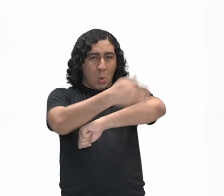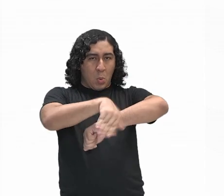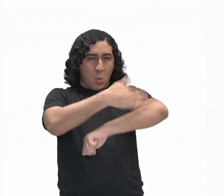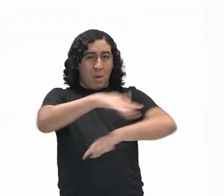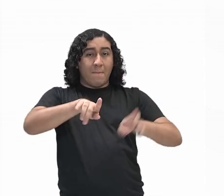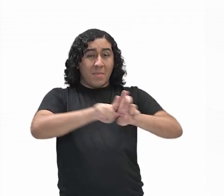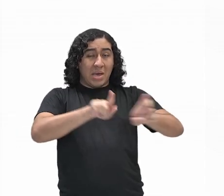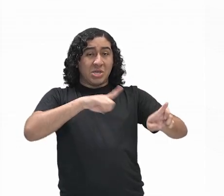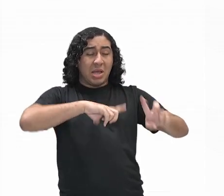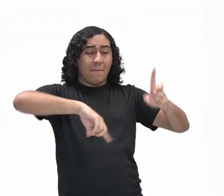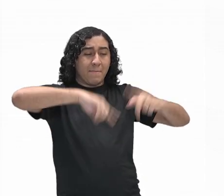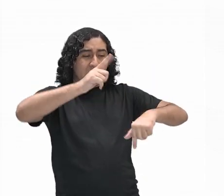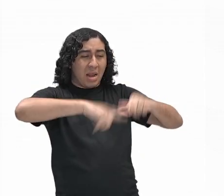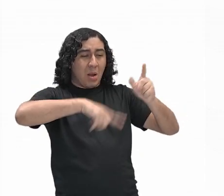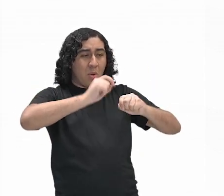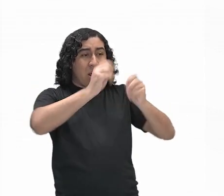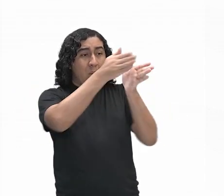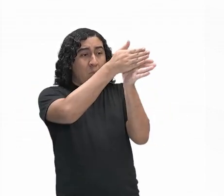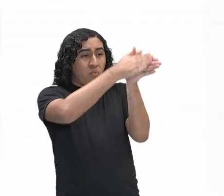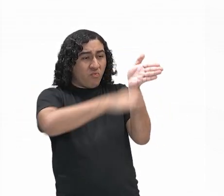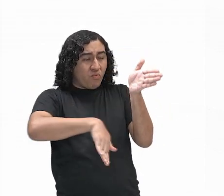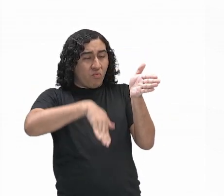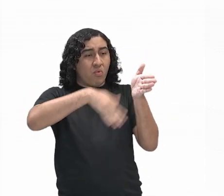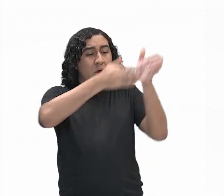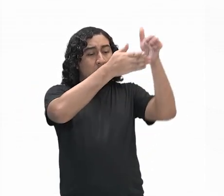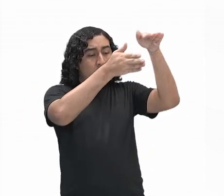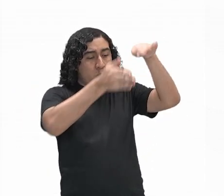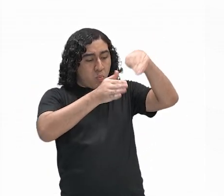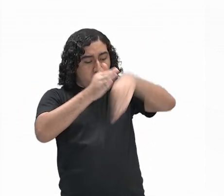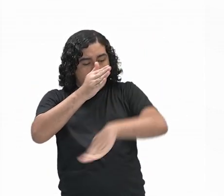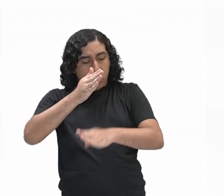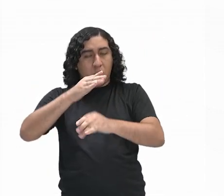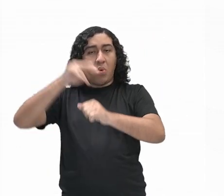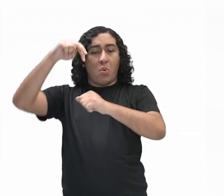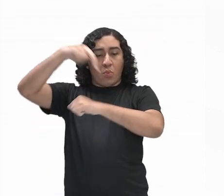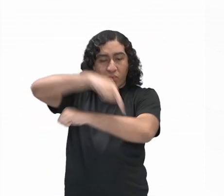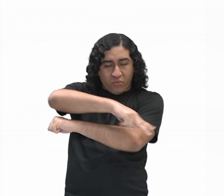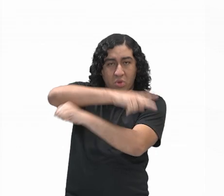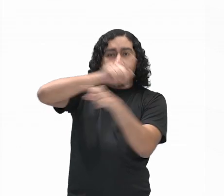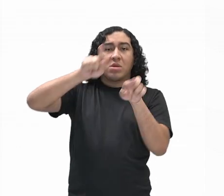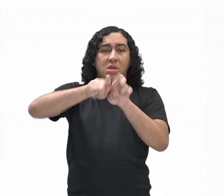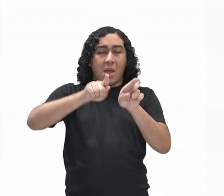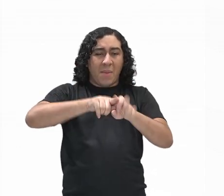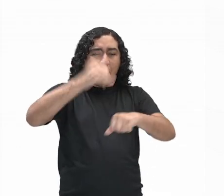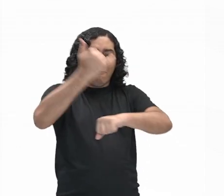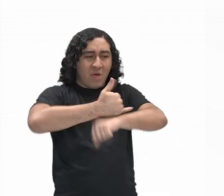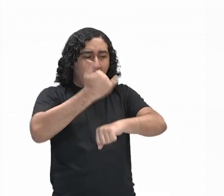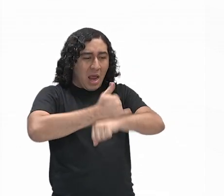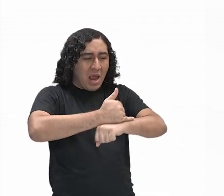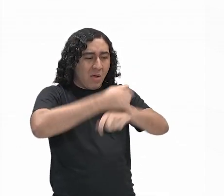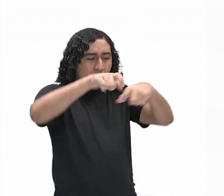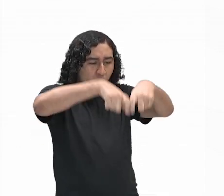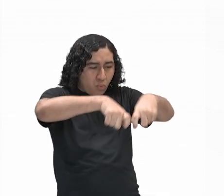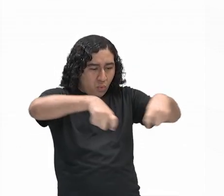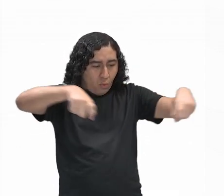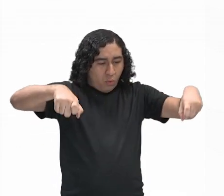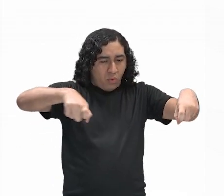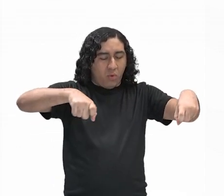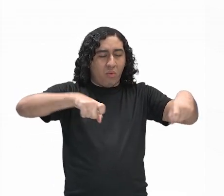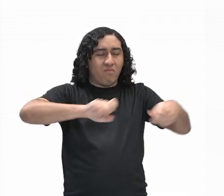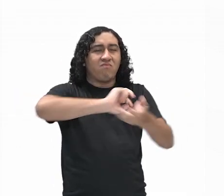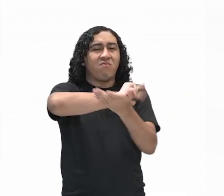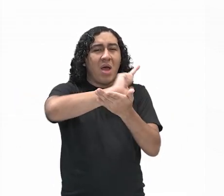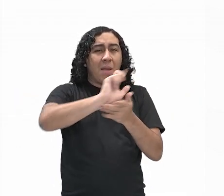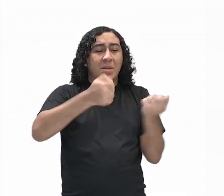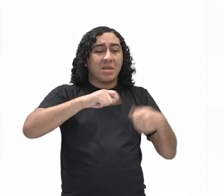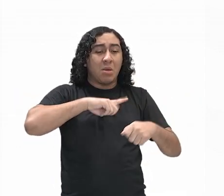passar por rampas, barras de metal no chão, existem vários tipos de obstáculos que ele precisa